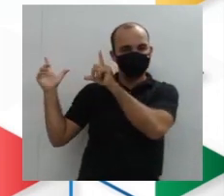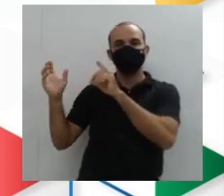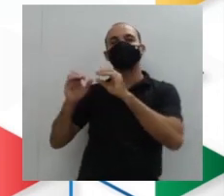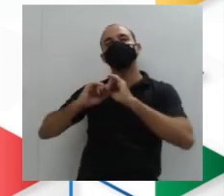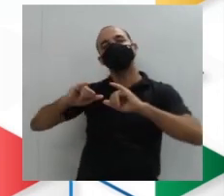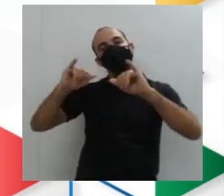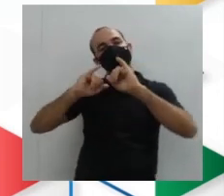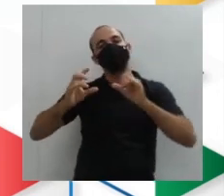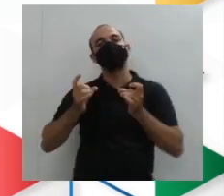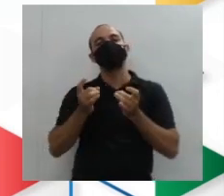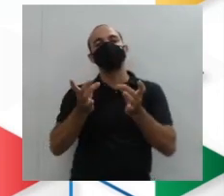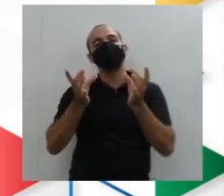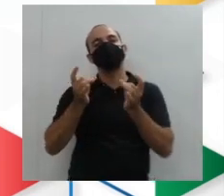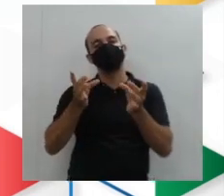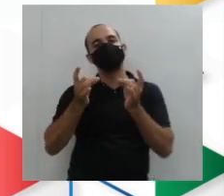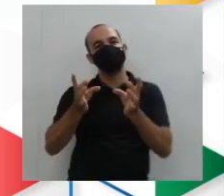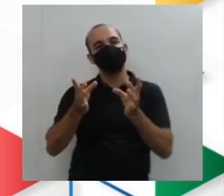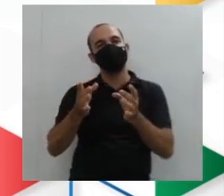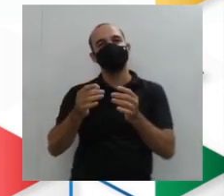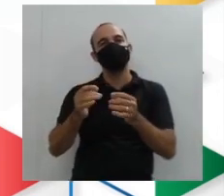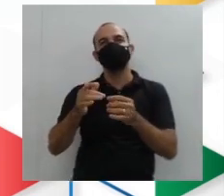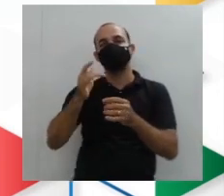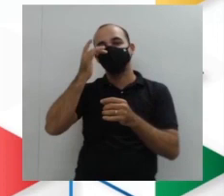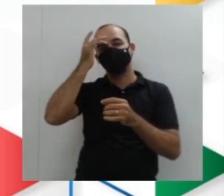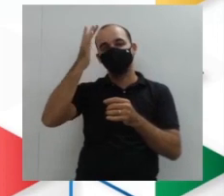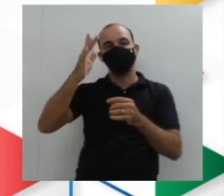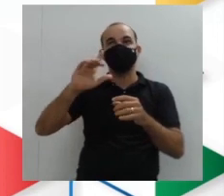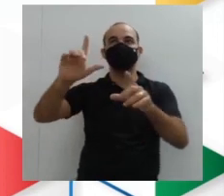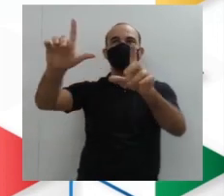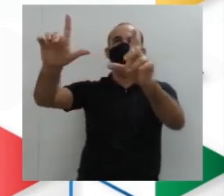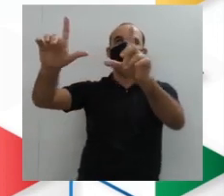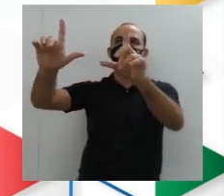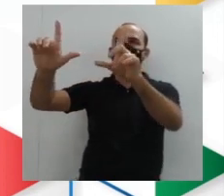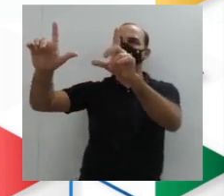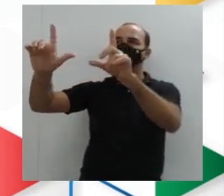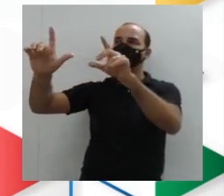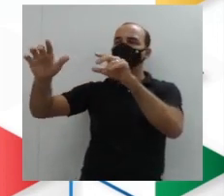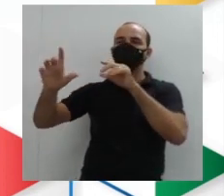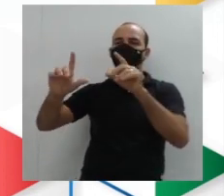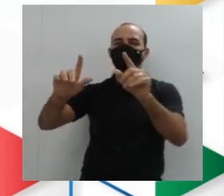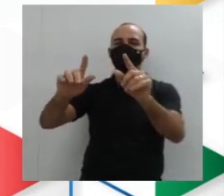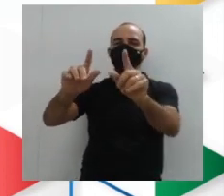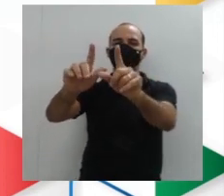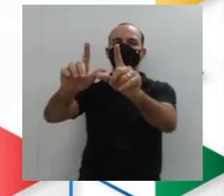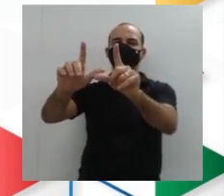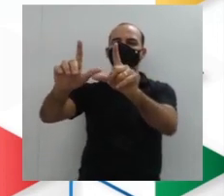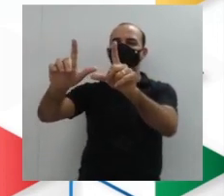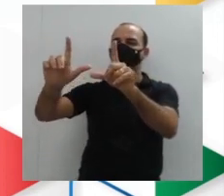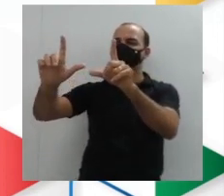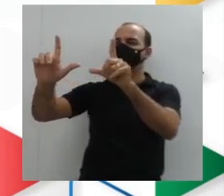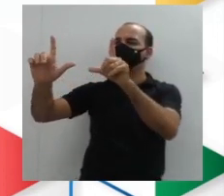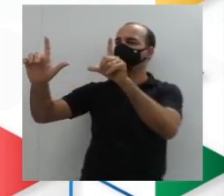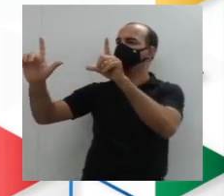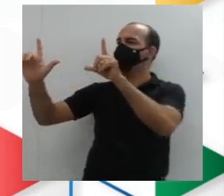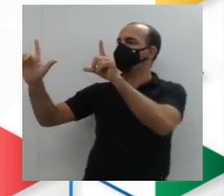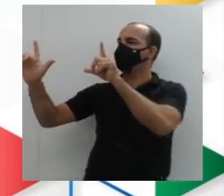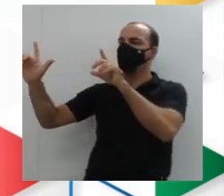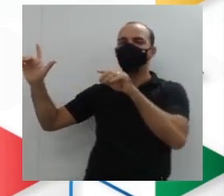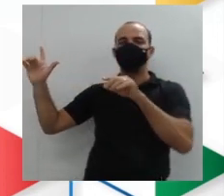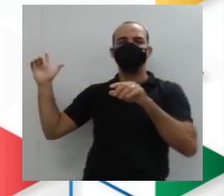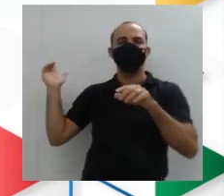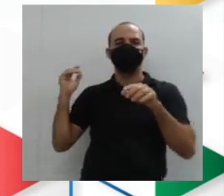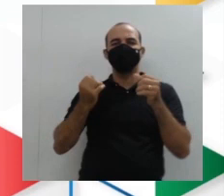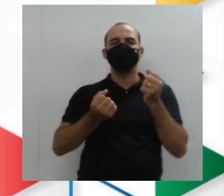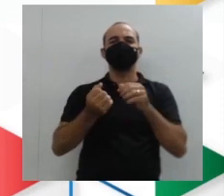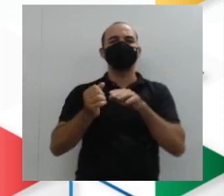para o quê? Facilitar a leitura daqueles que passam, certo? Então o elemento verbal e o elemento não verbal